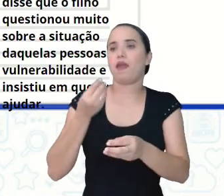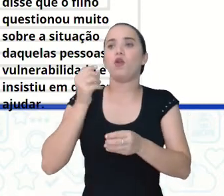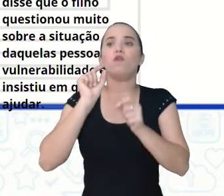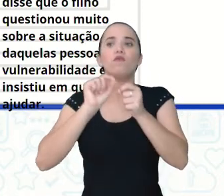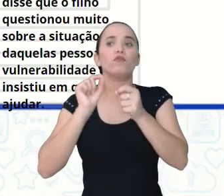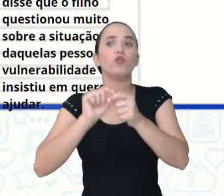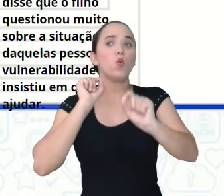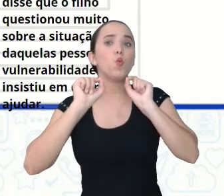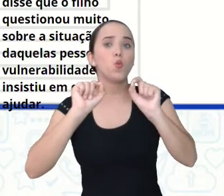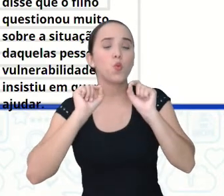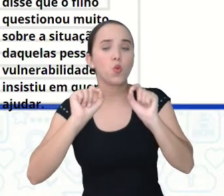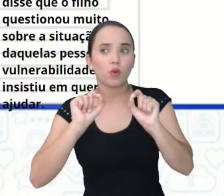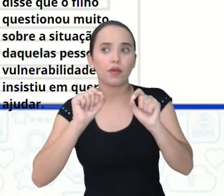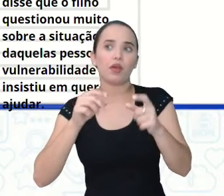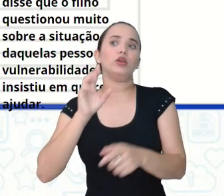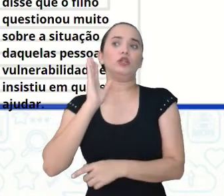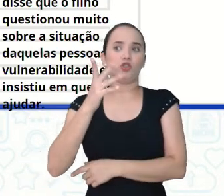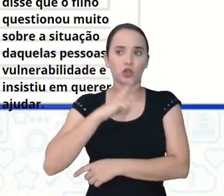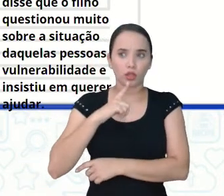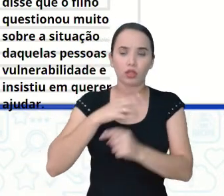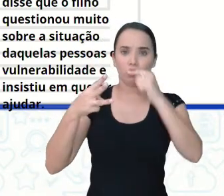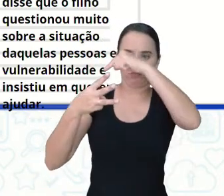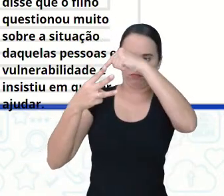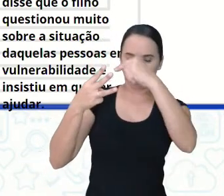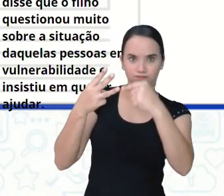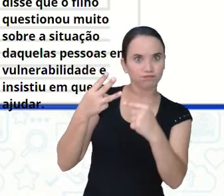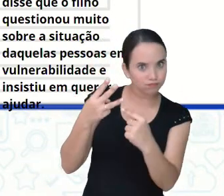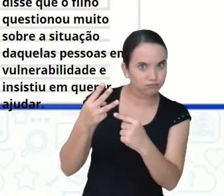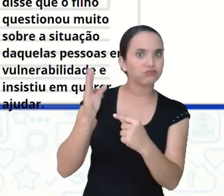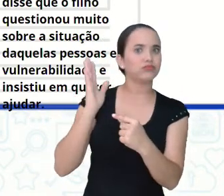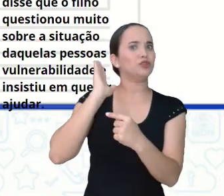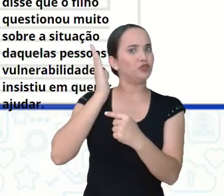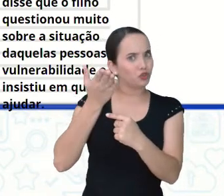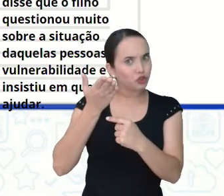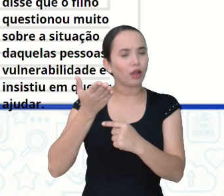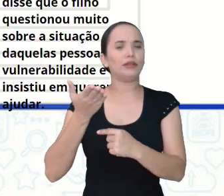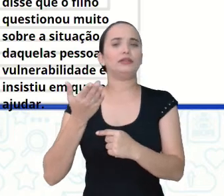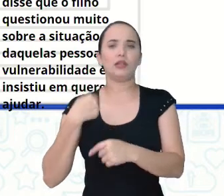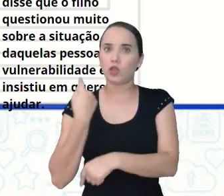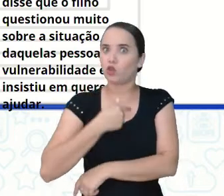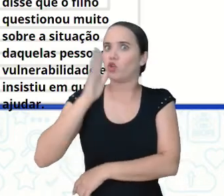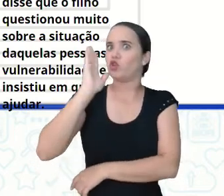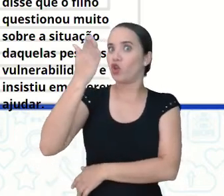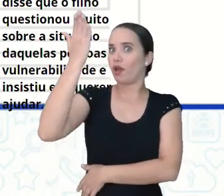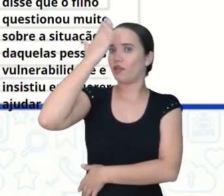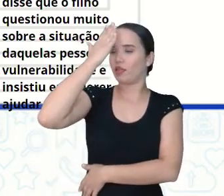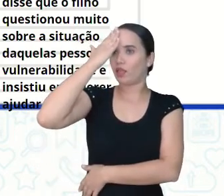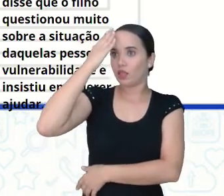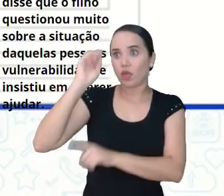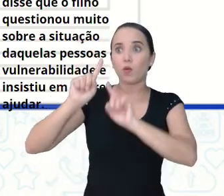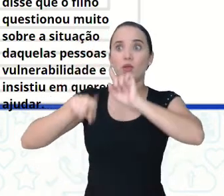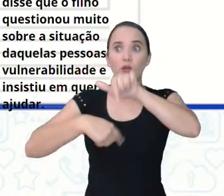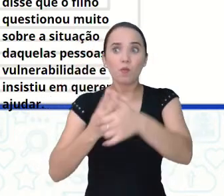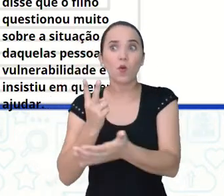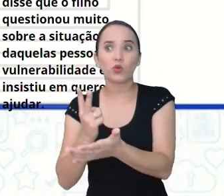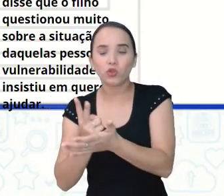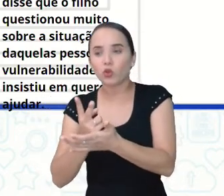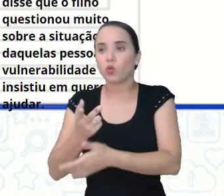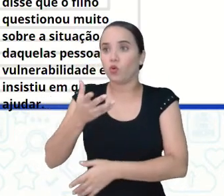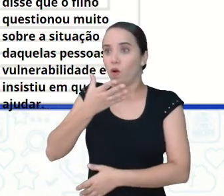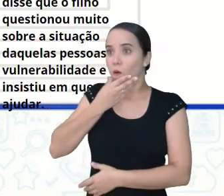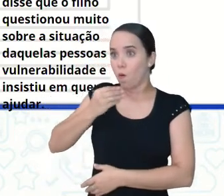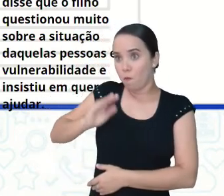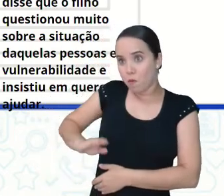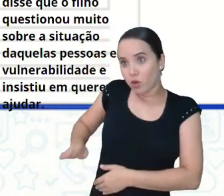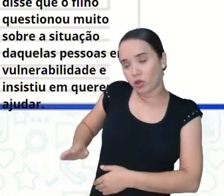Jacarepaguá, certo? Então, ele já deu aí 3 informações importantes para a gente entender a notícia. E ele continua, o garotinho se sensibilizou